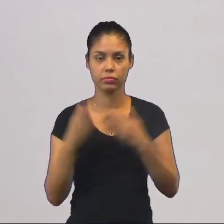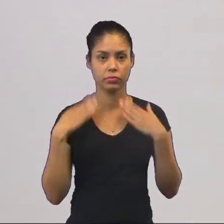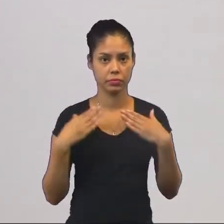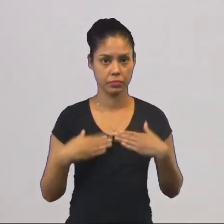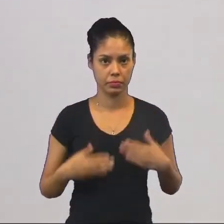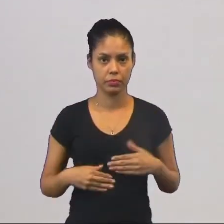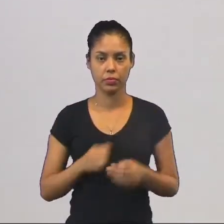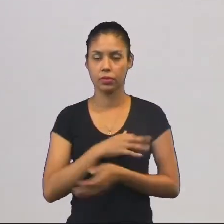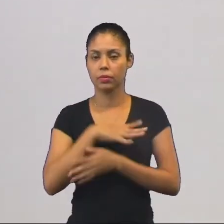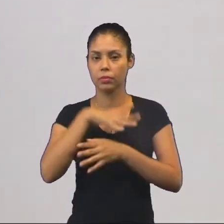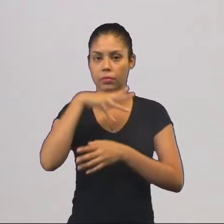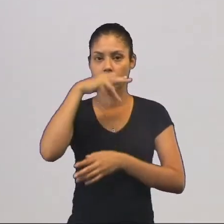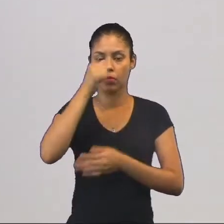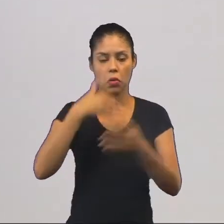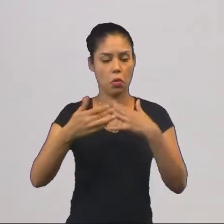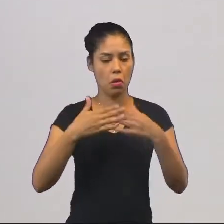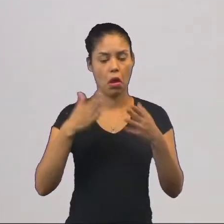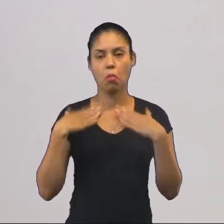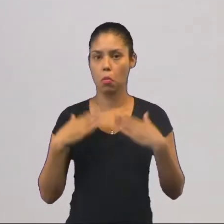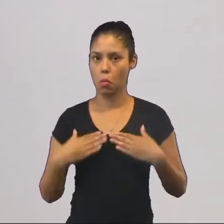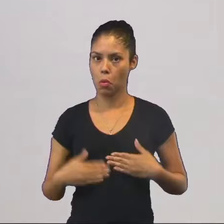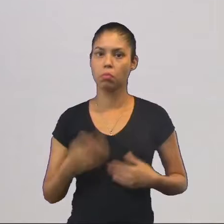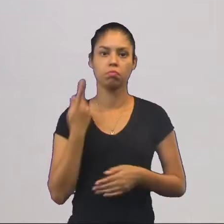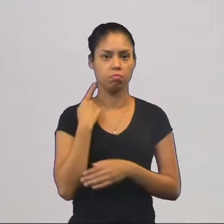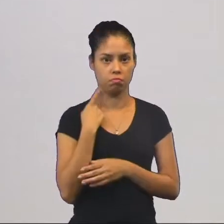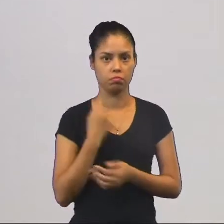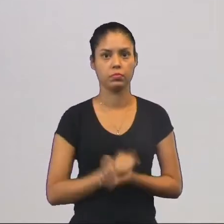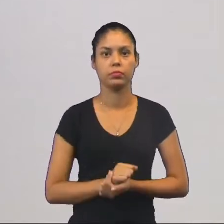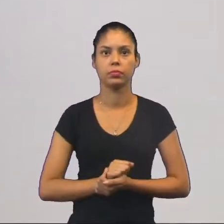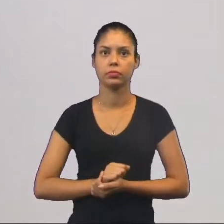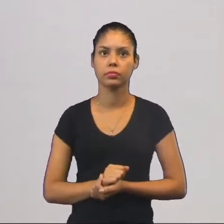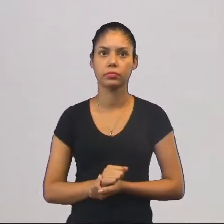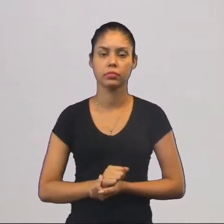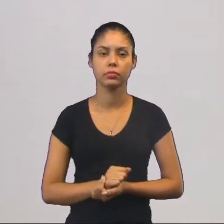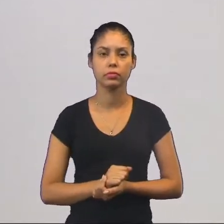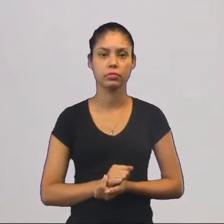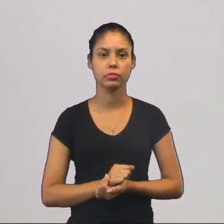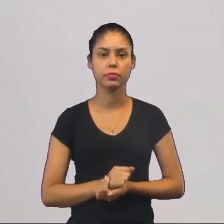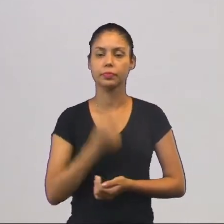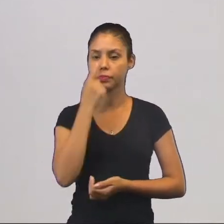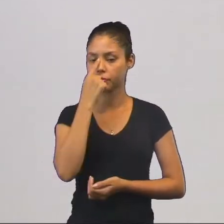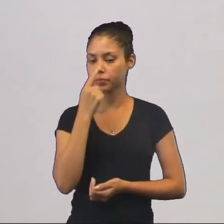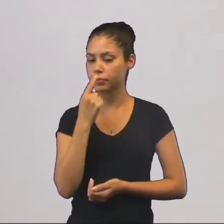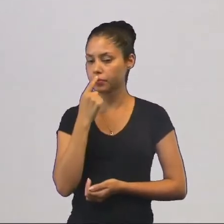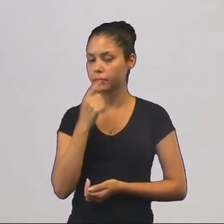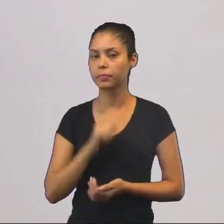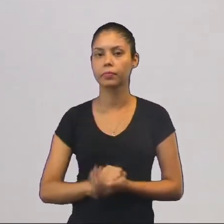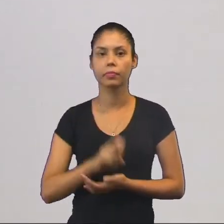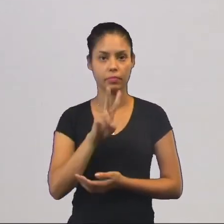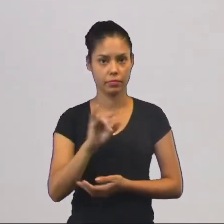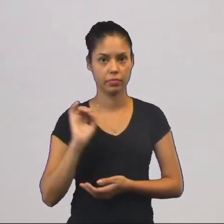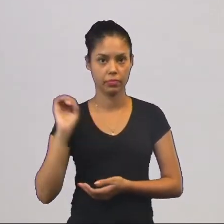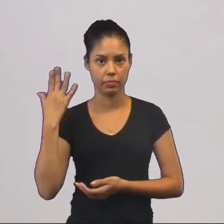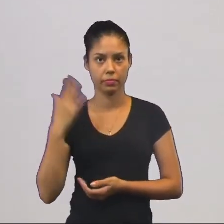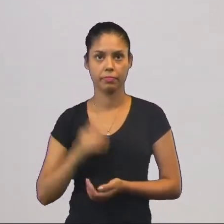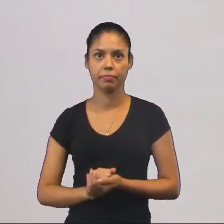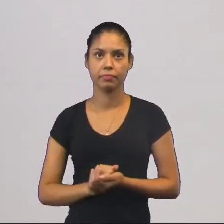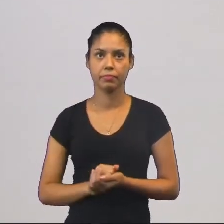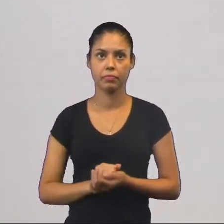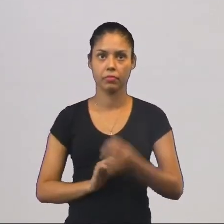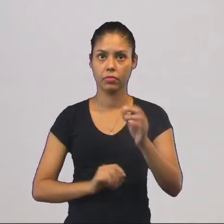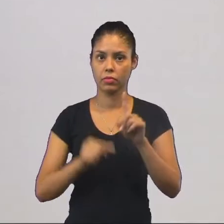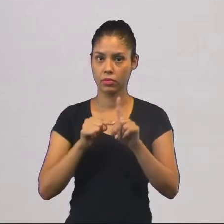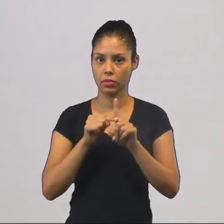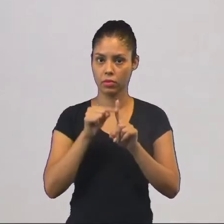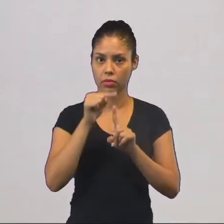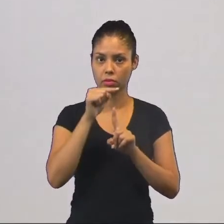corpo e aí o ar pode passar de qualquer forma para o interior do corpo. E são nas cavidades nasais que vão acontecer também a regulação